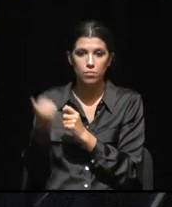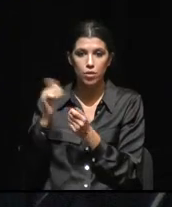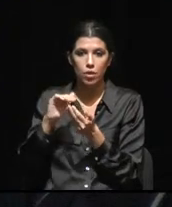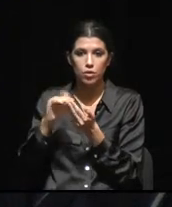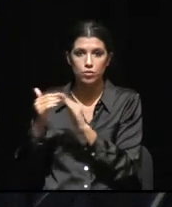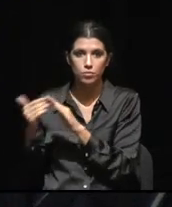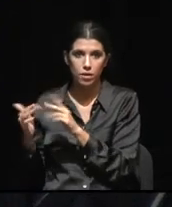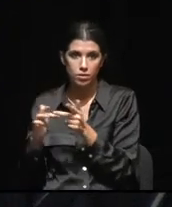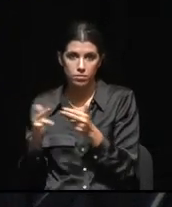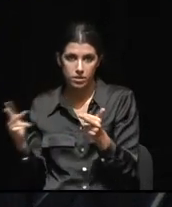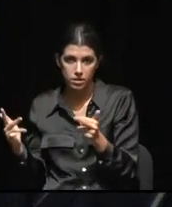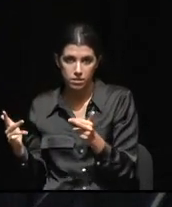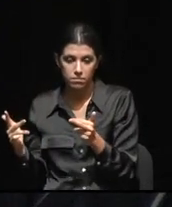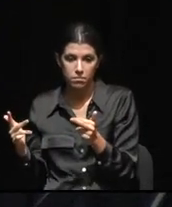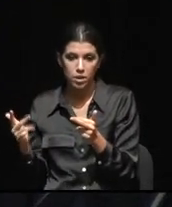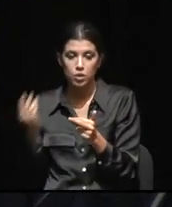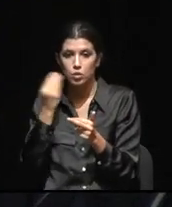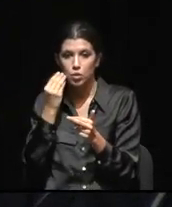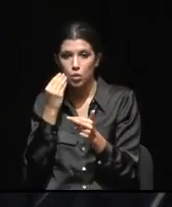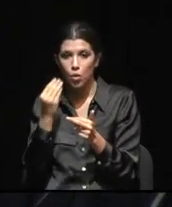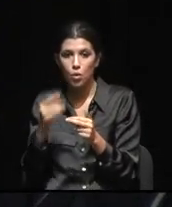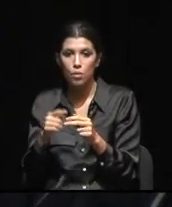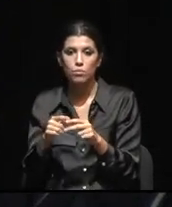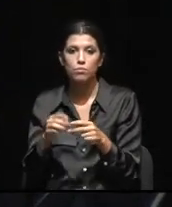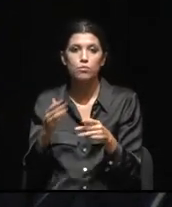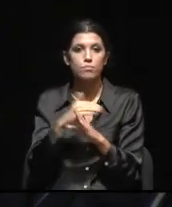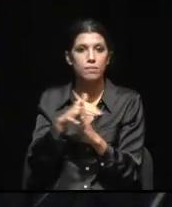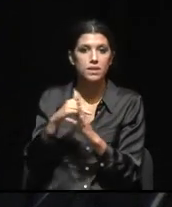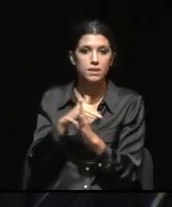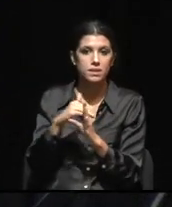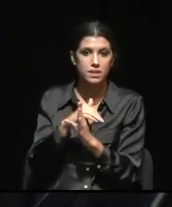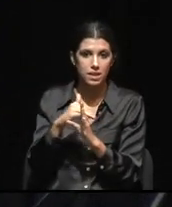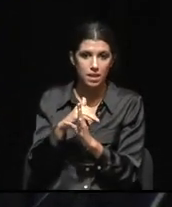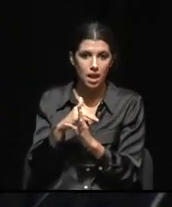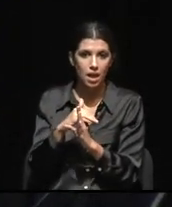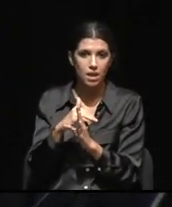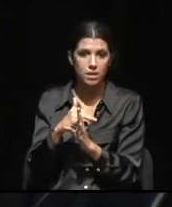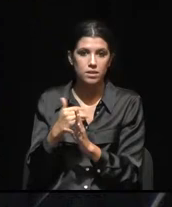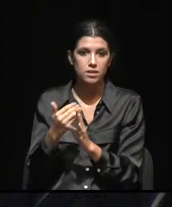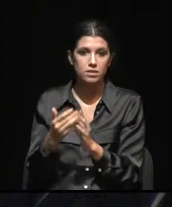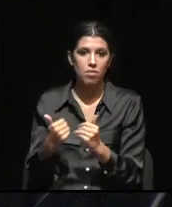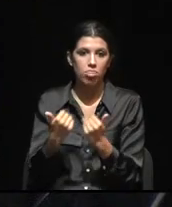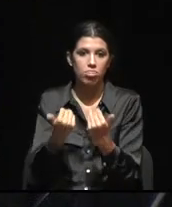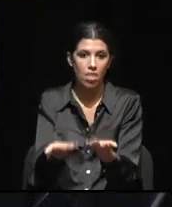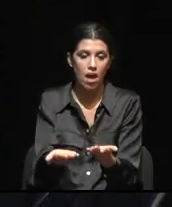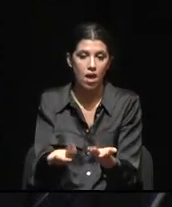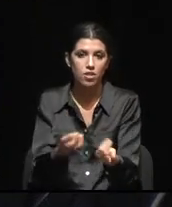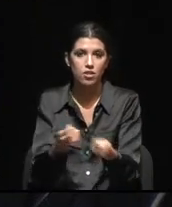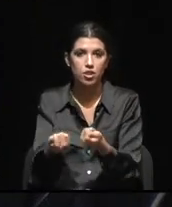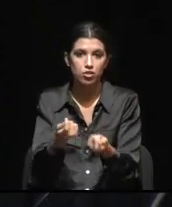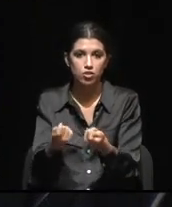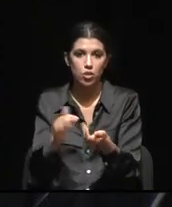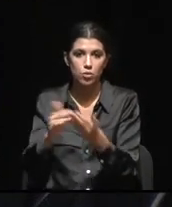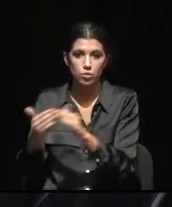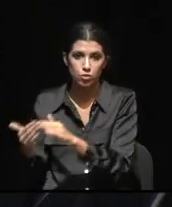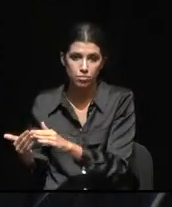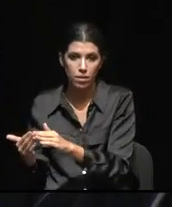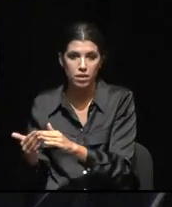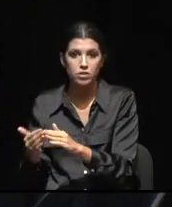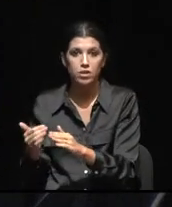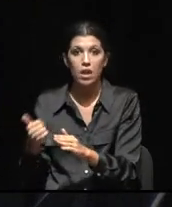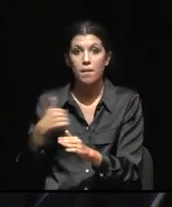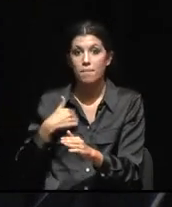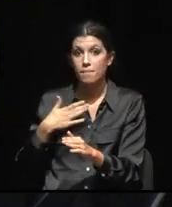sociais municipais através da concessão parcial num primeiro momento da gestão destes a outros